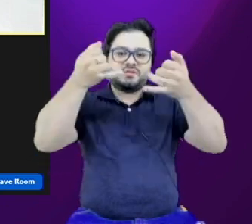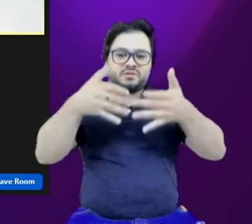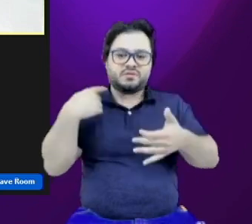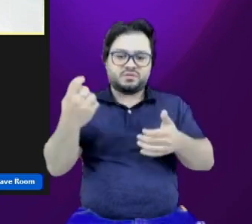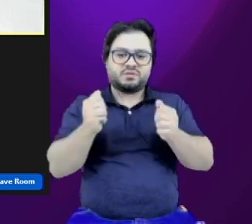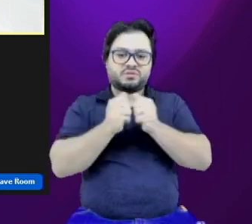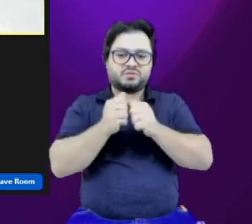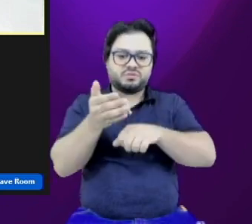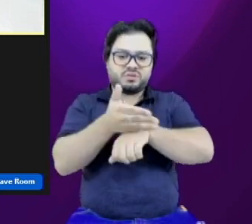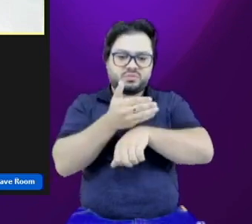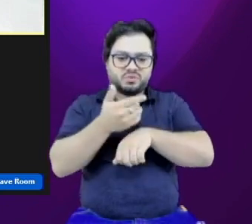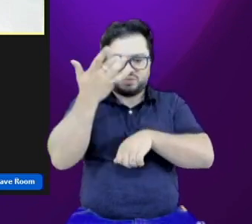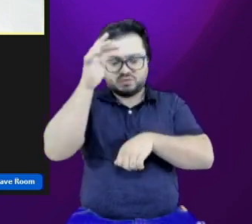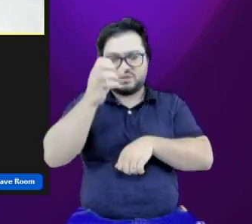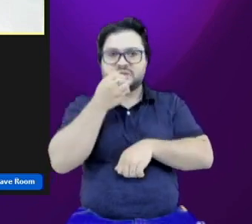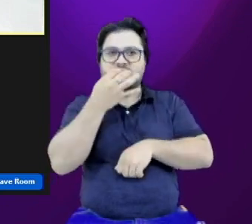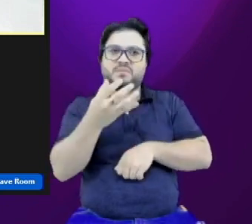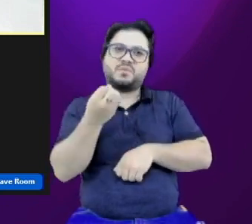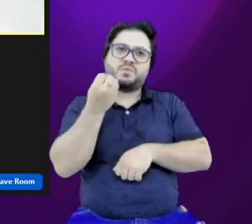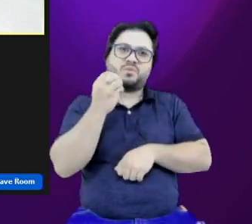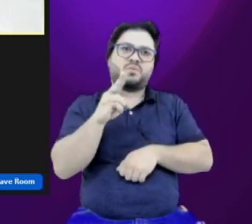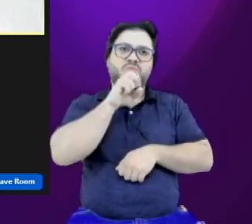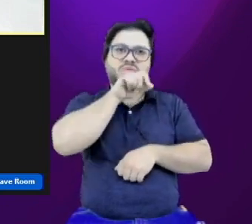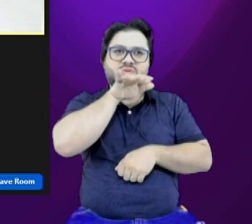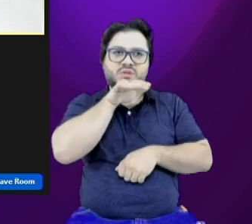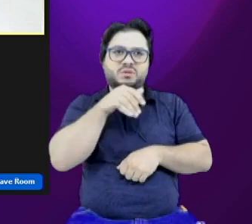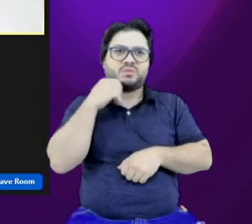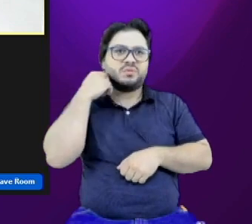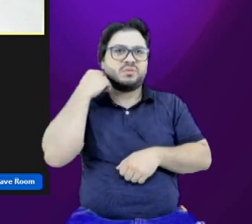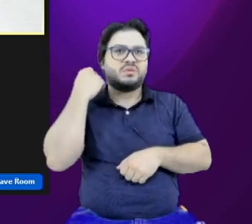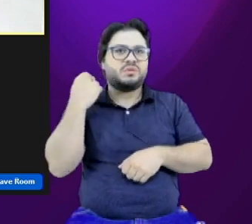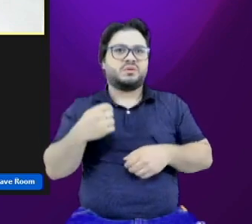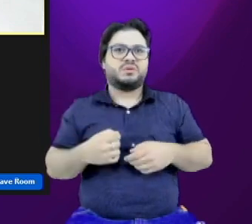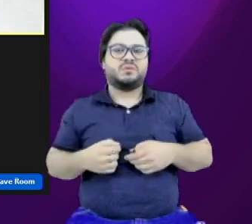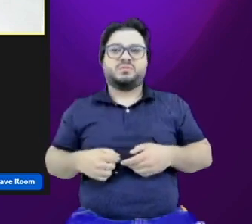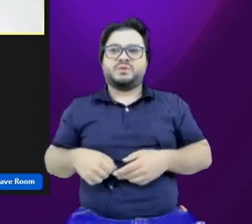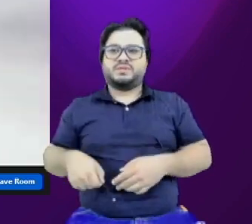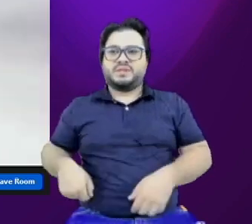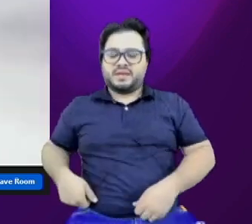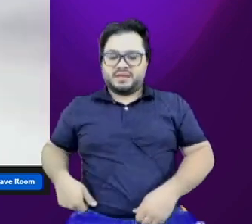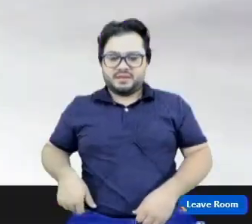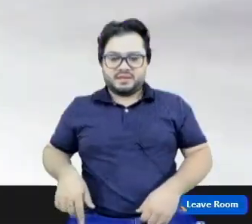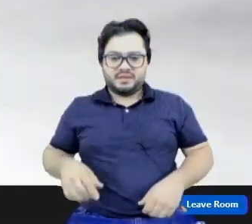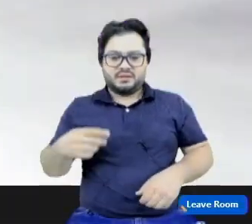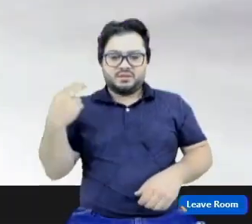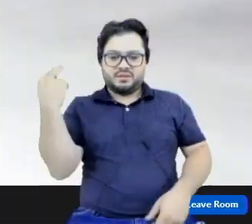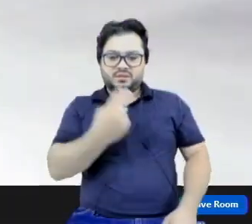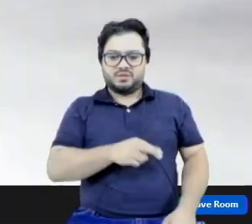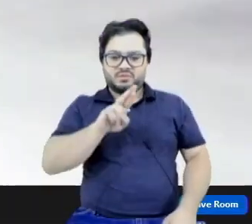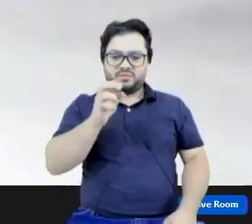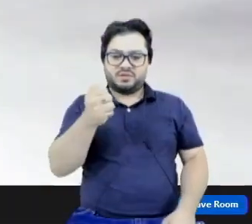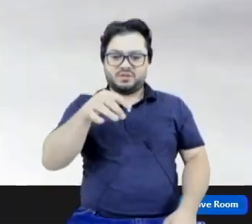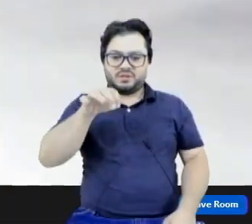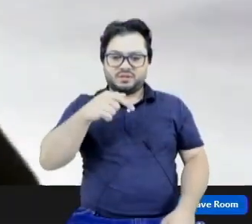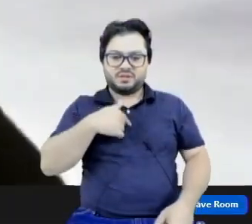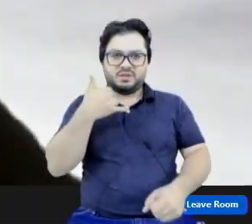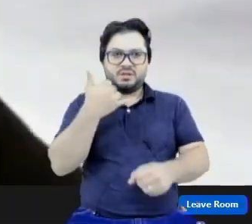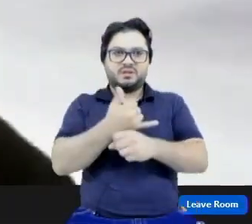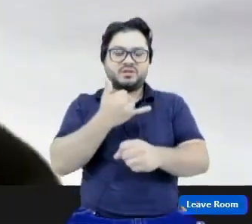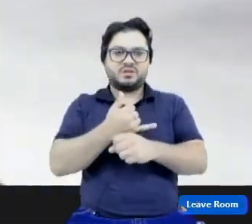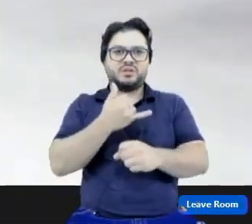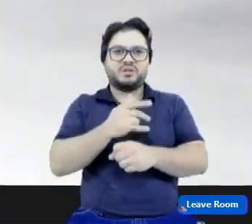o tempo, eu não sei se isso é bom ou ruim, né, João? Meu nome é Renata Coutre, eu sou chefe da